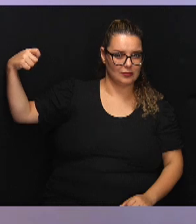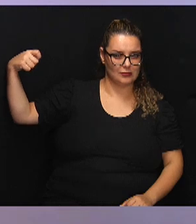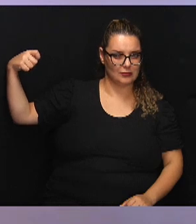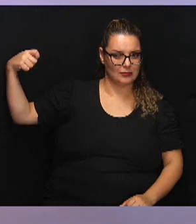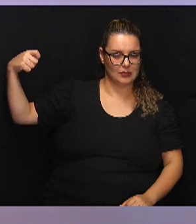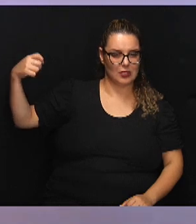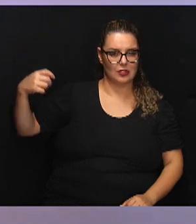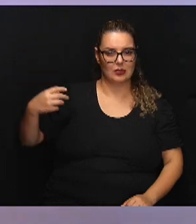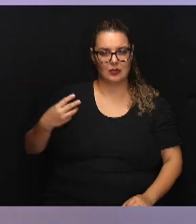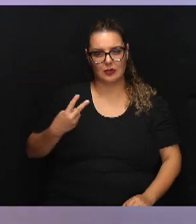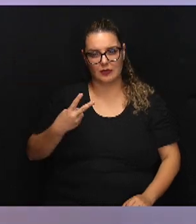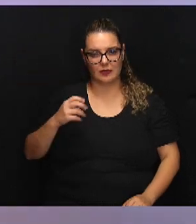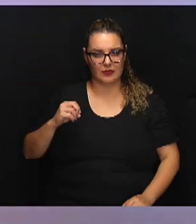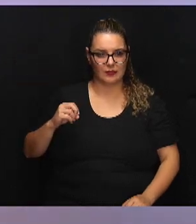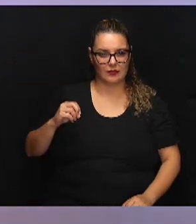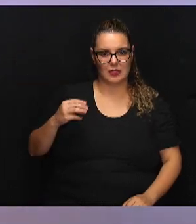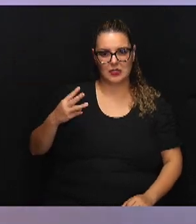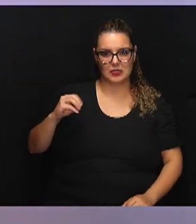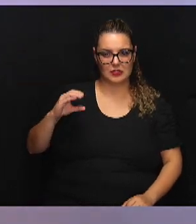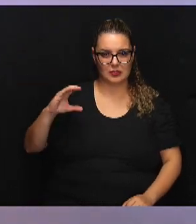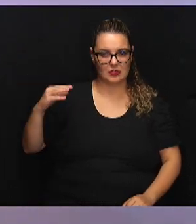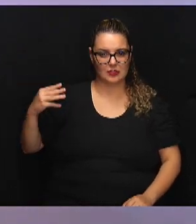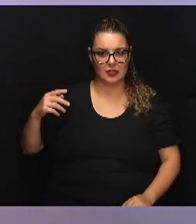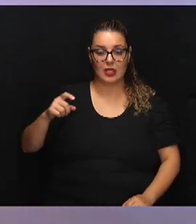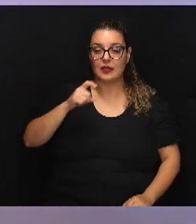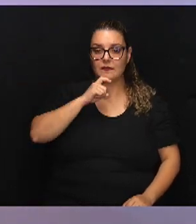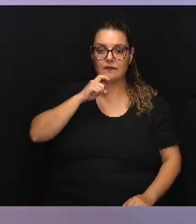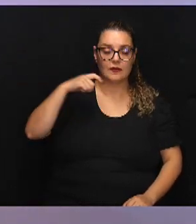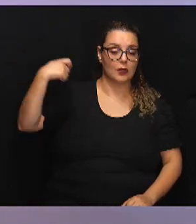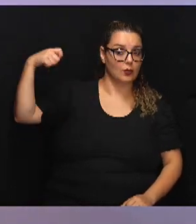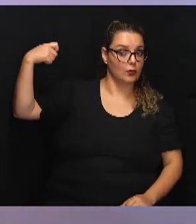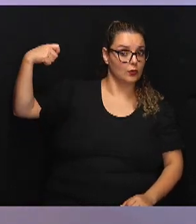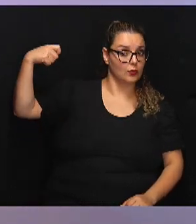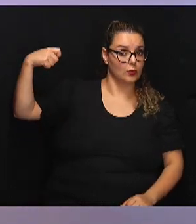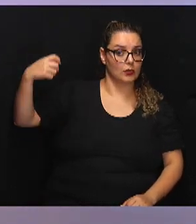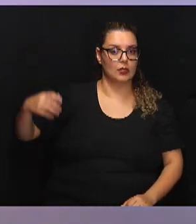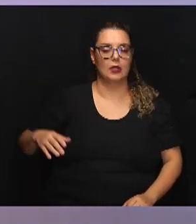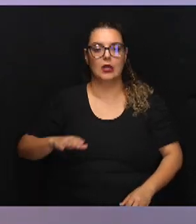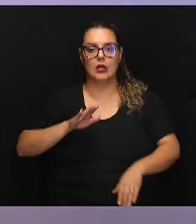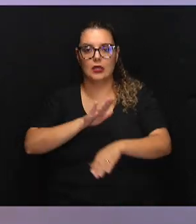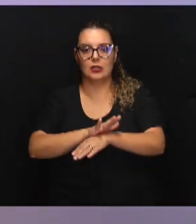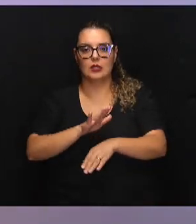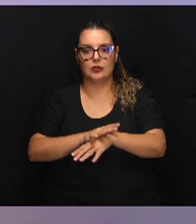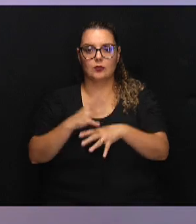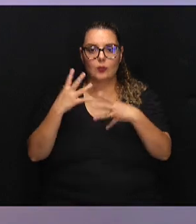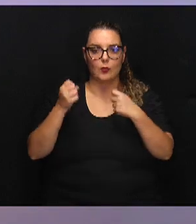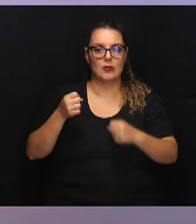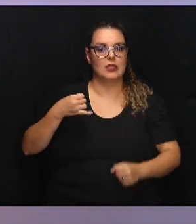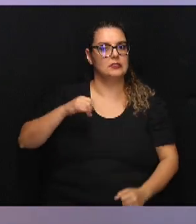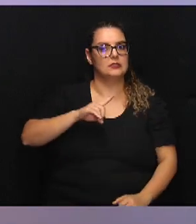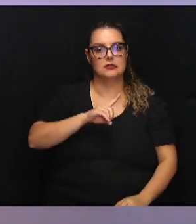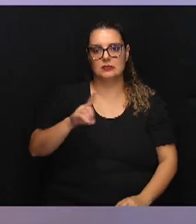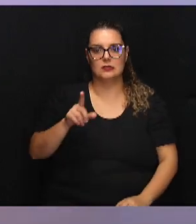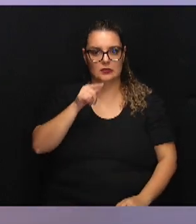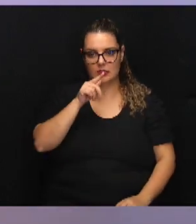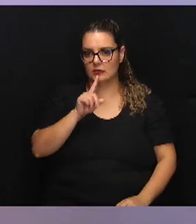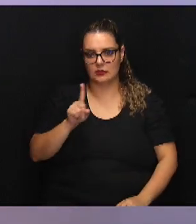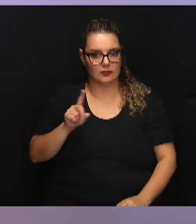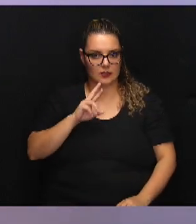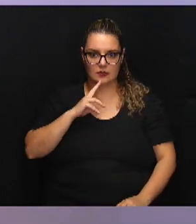30 centímetros de distância, sempre jato frio, também ajuda a secar. Agora, se não for só água, aí não vai